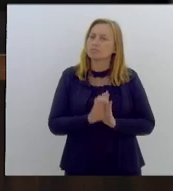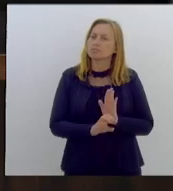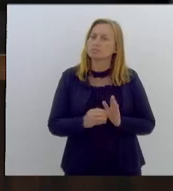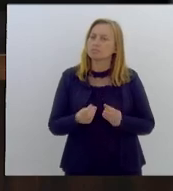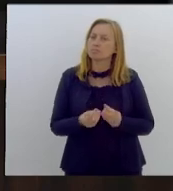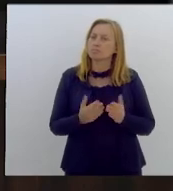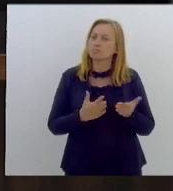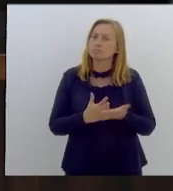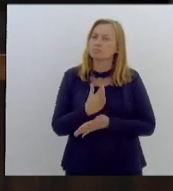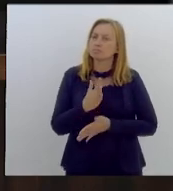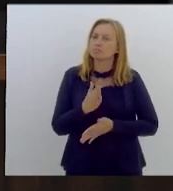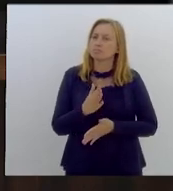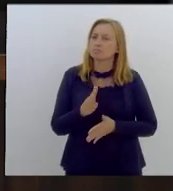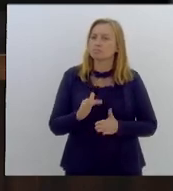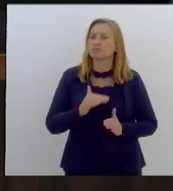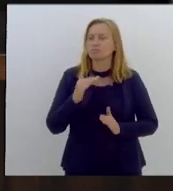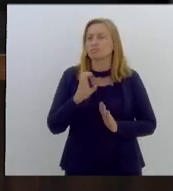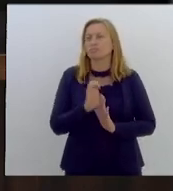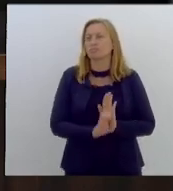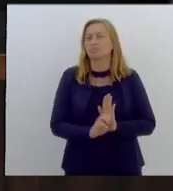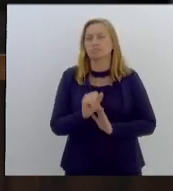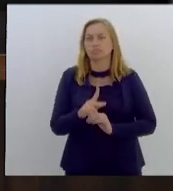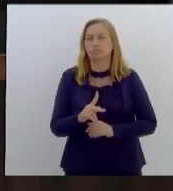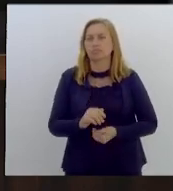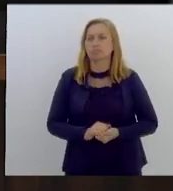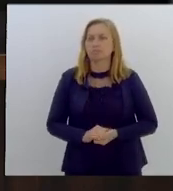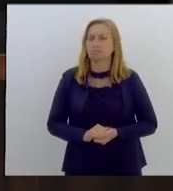com subemenda. Ah, bom. Ok.